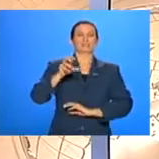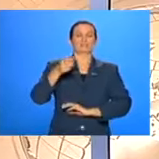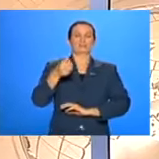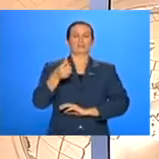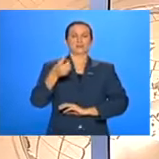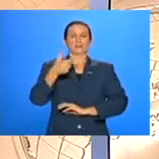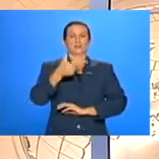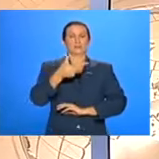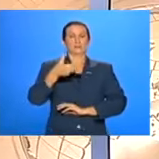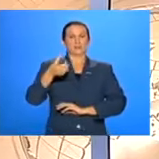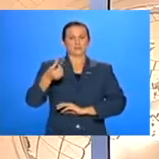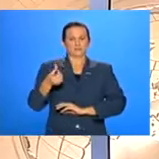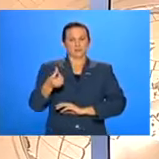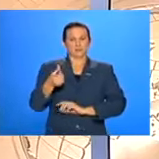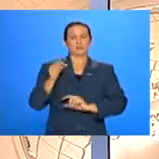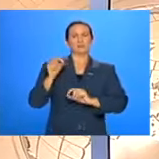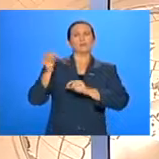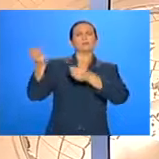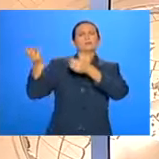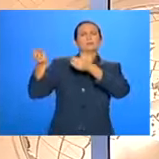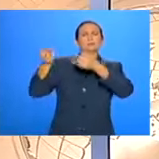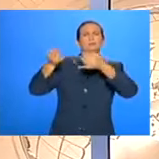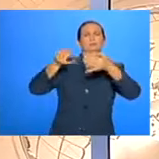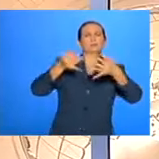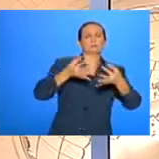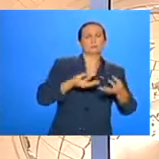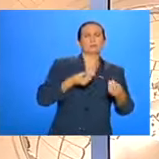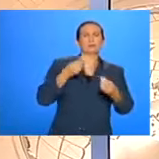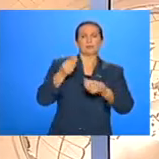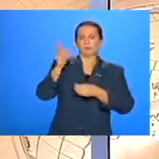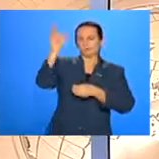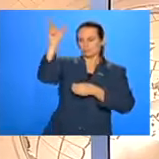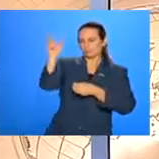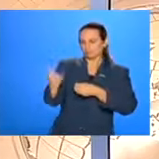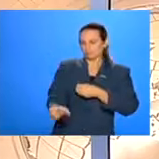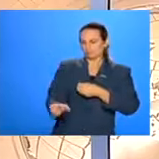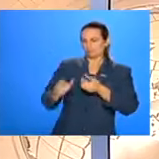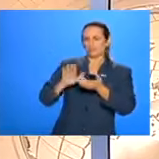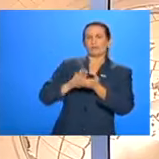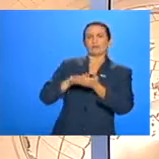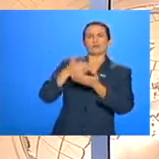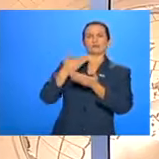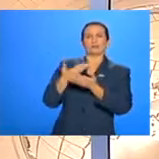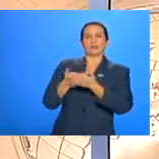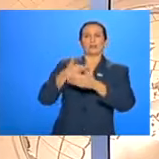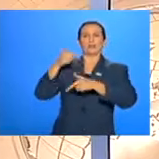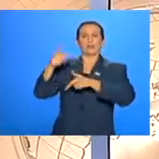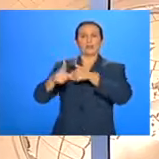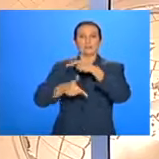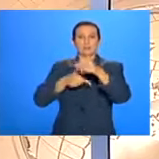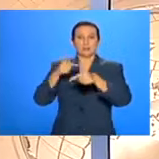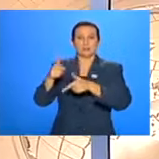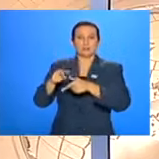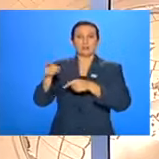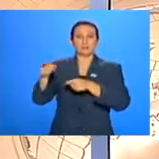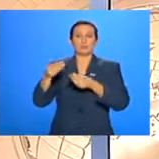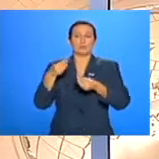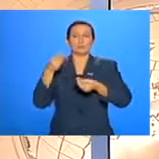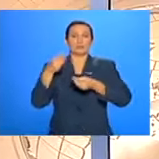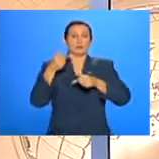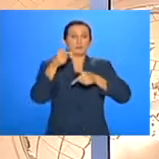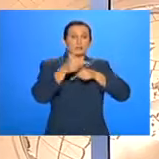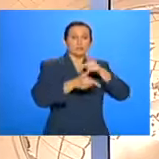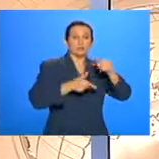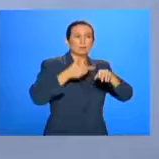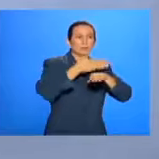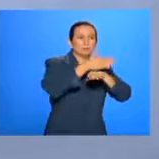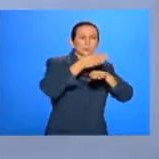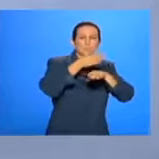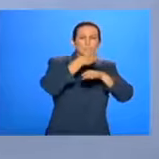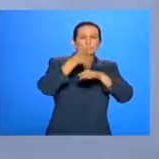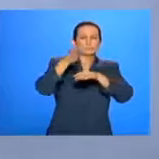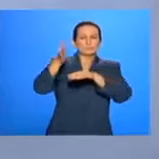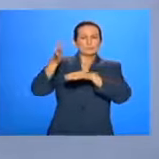5.626, em que dispõe sobre o profissional intérprete e sua inserção no mercado de trabalho.